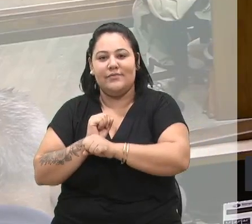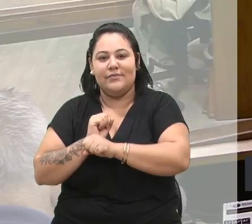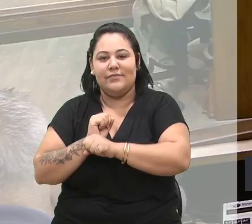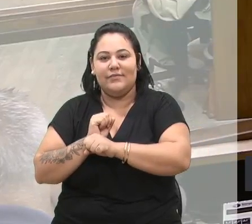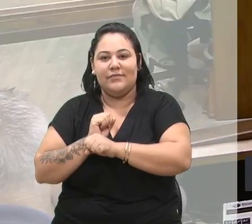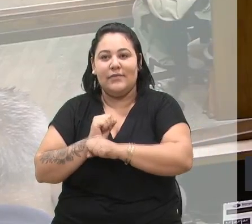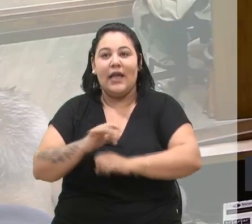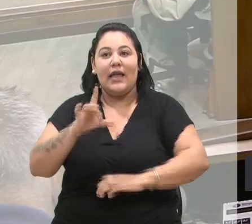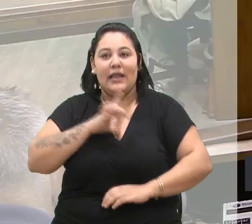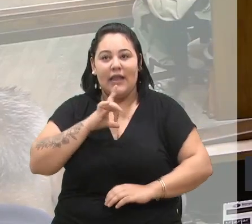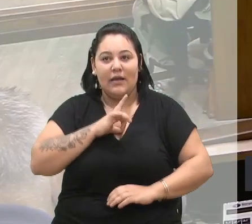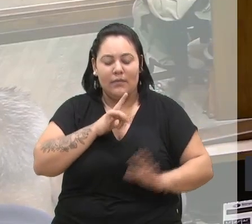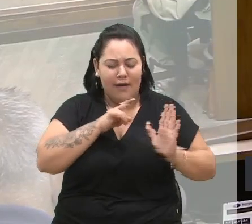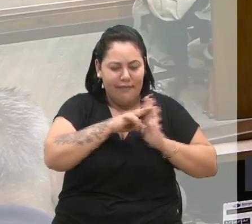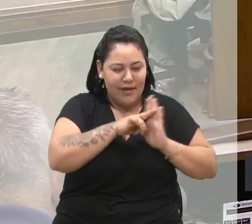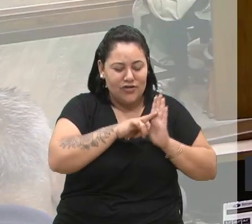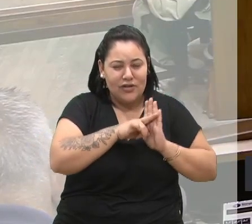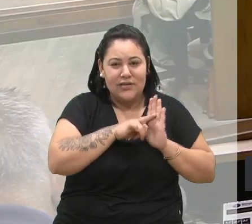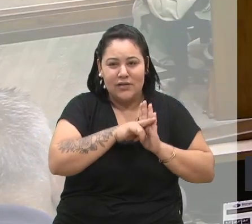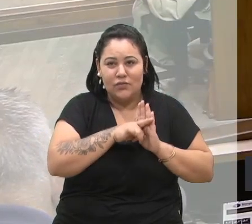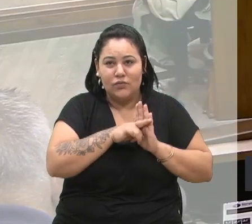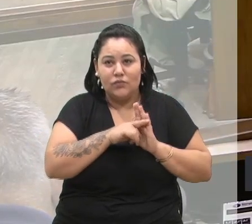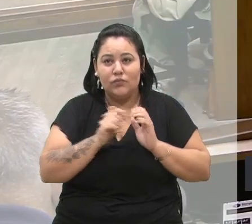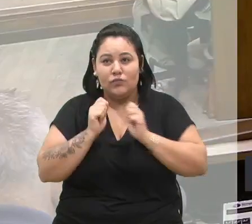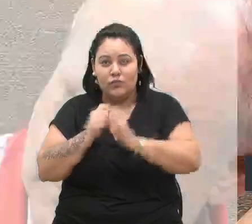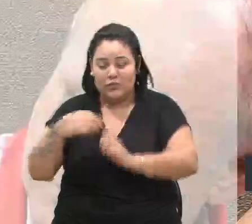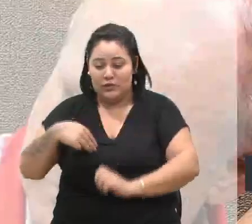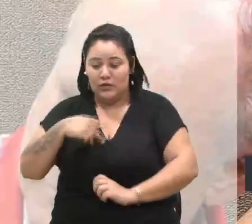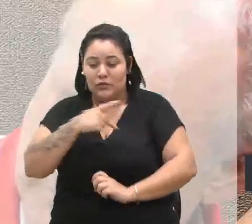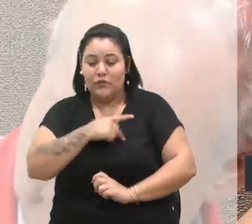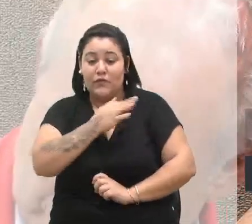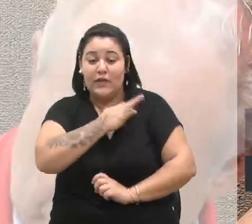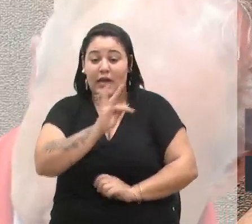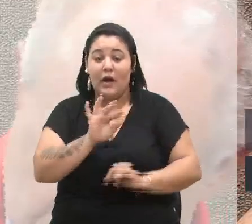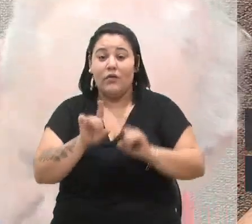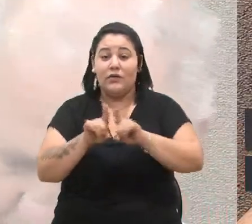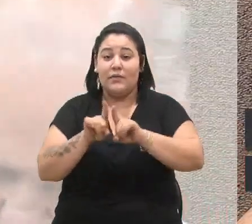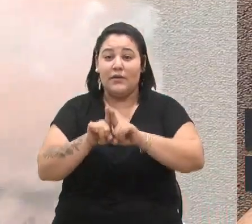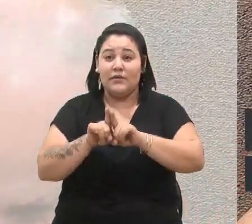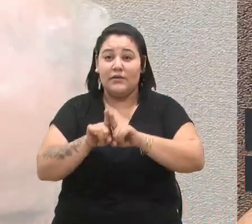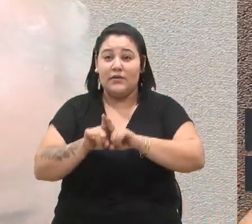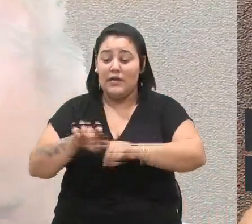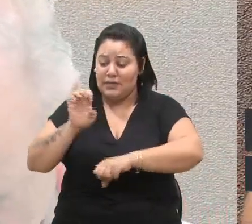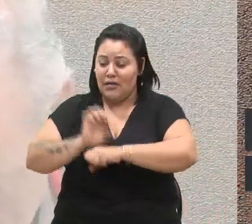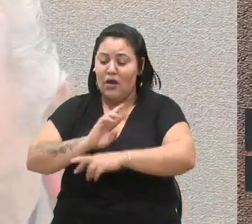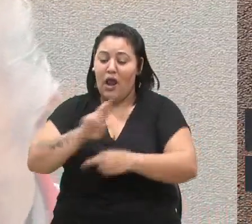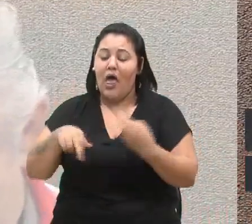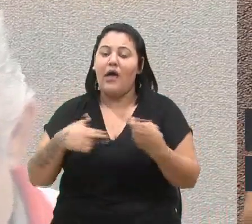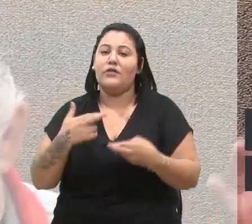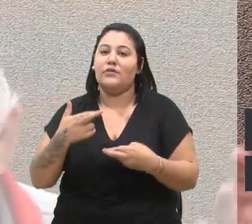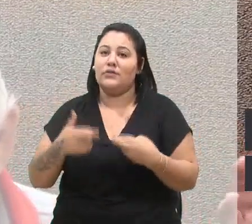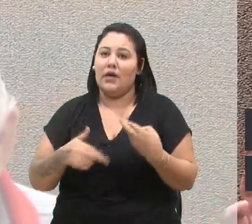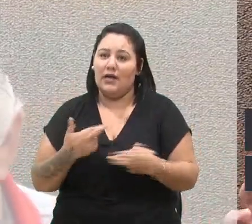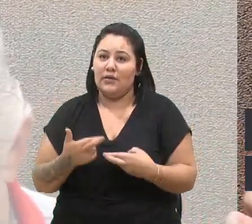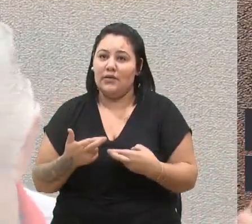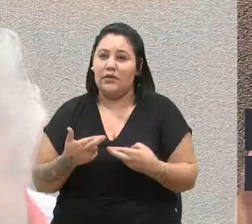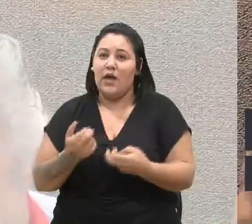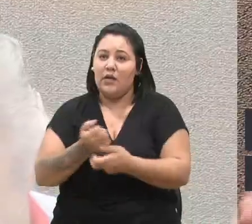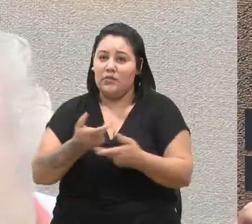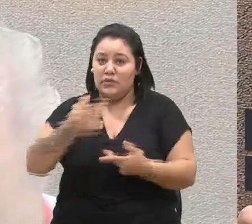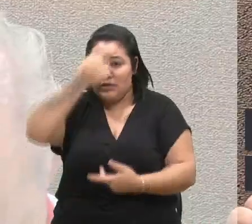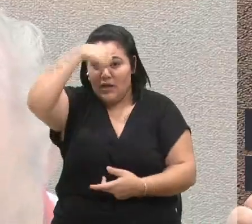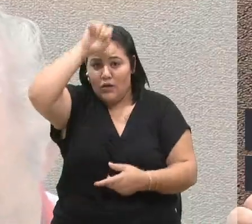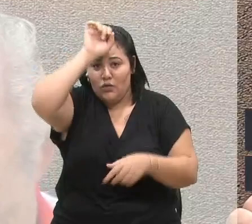uma investigação profunda por parte do Ministério Público Federal e do Ministério Público Estadual em relação à confraria da UX. Aquilo